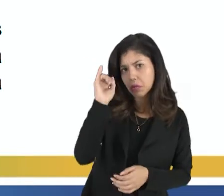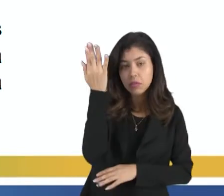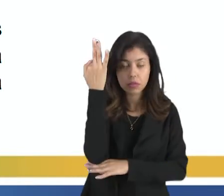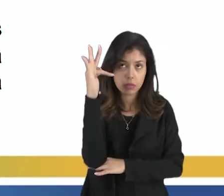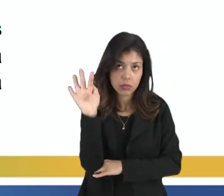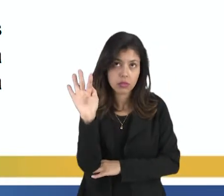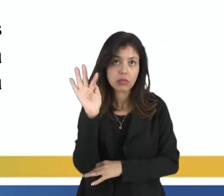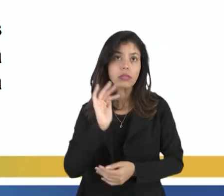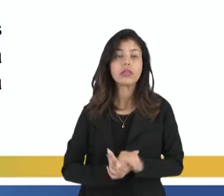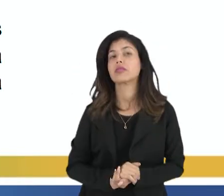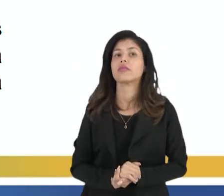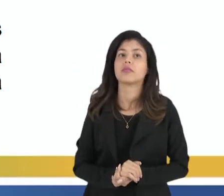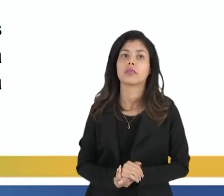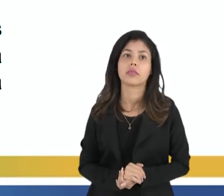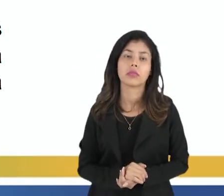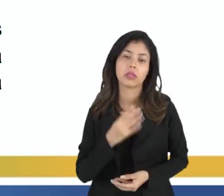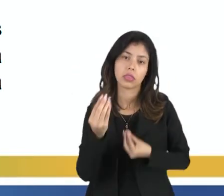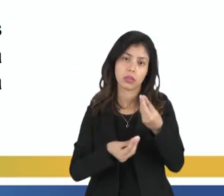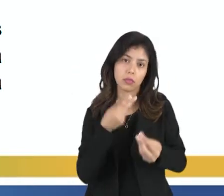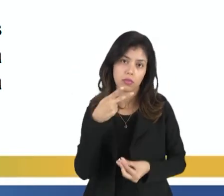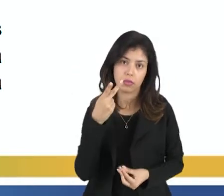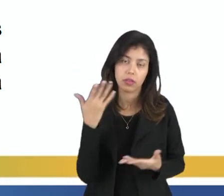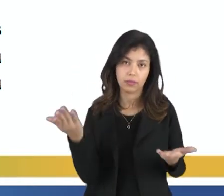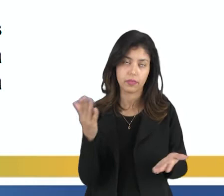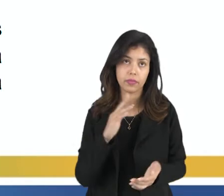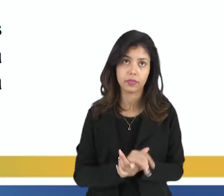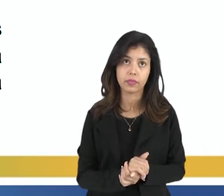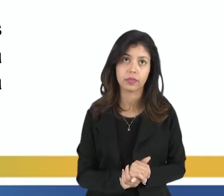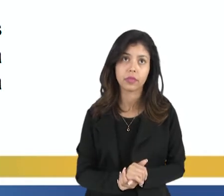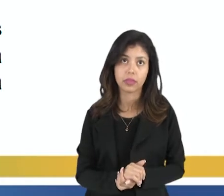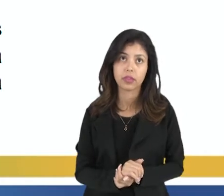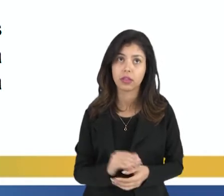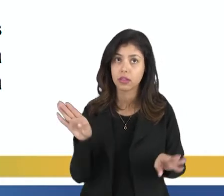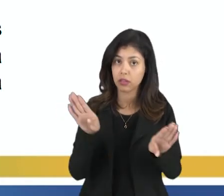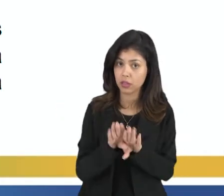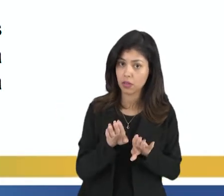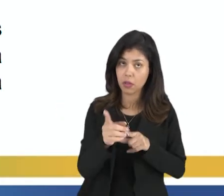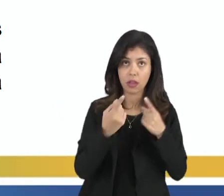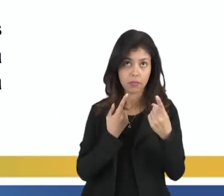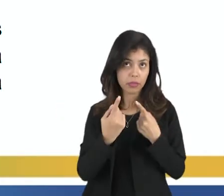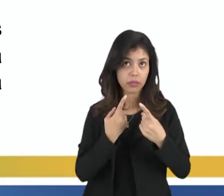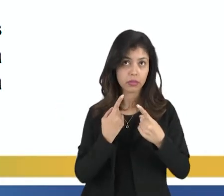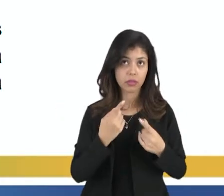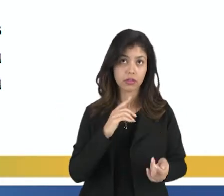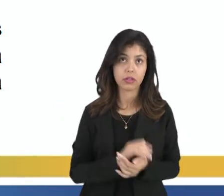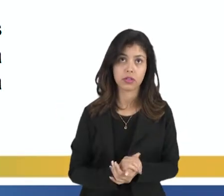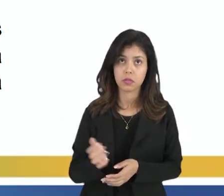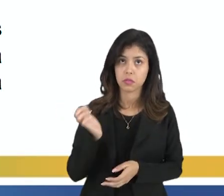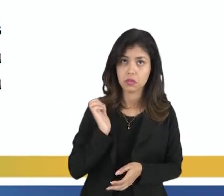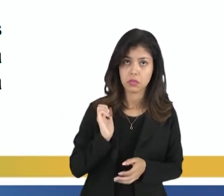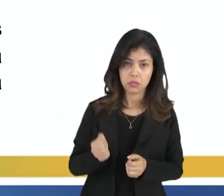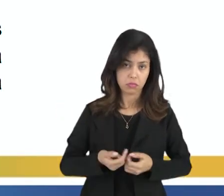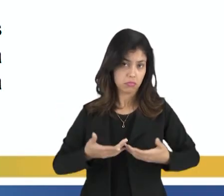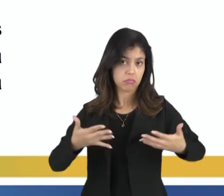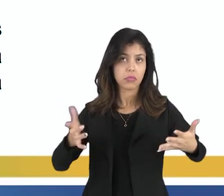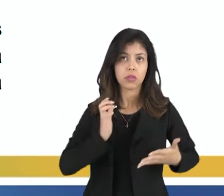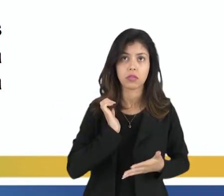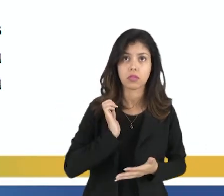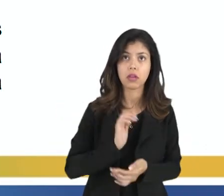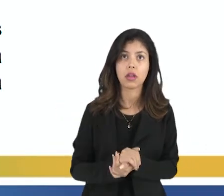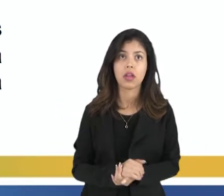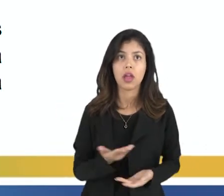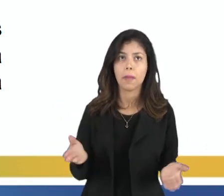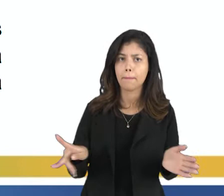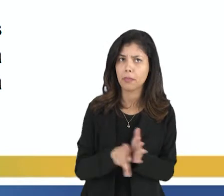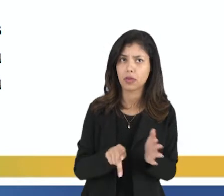ideias francesas, né? Essas malditas aí, como se diziam, tá, pessoal? Que eram também debatidas pelas elites mais esclarecidas, né?